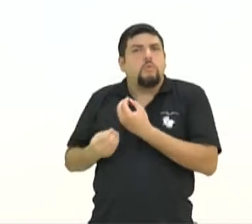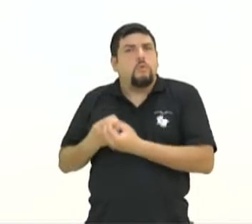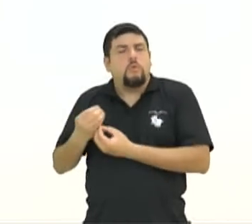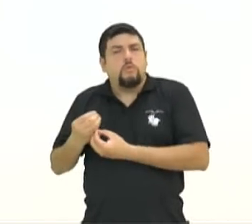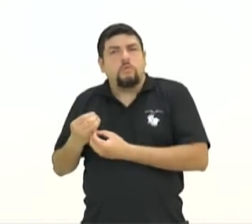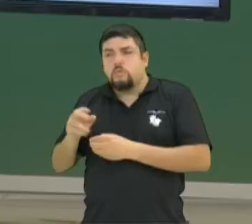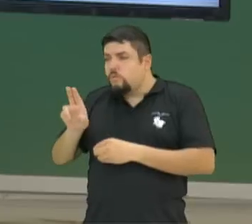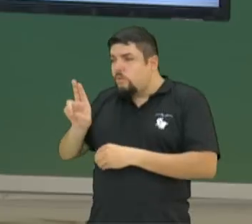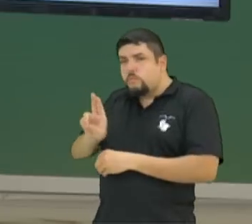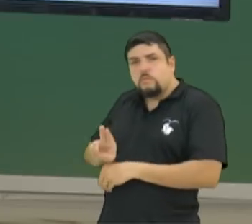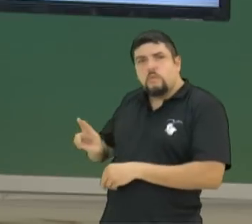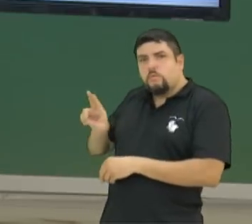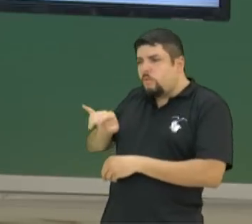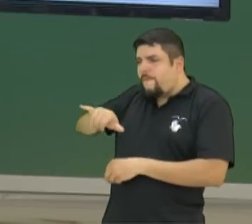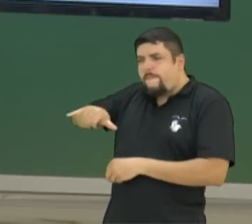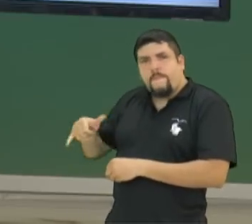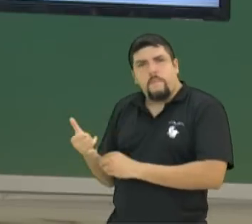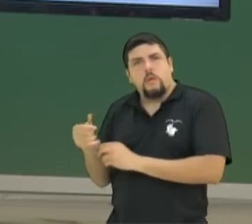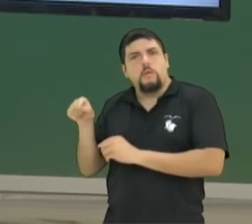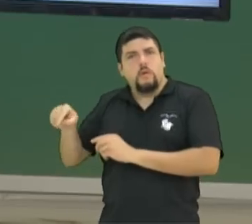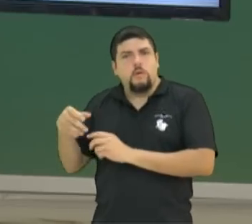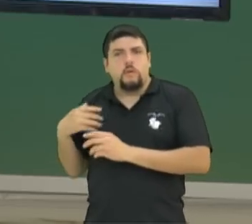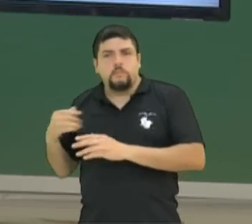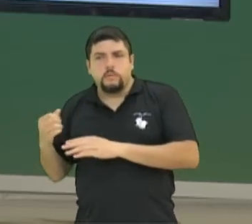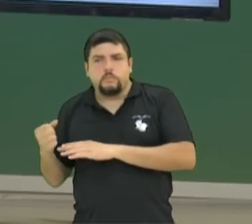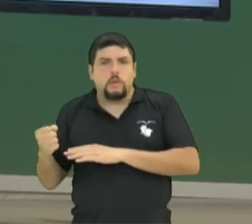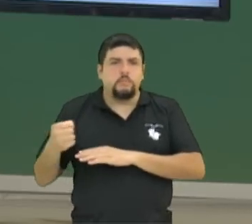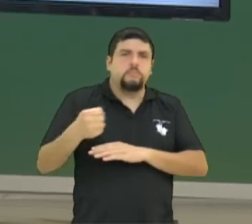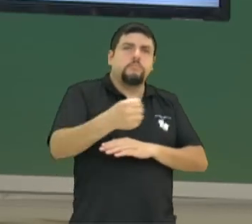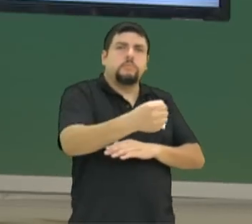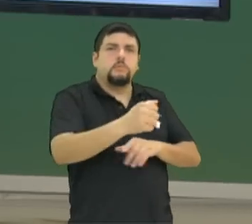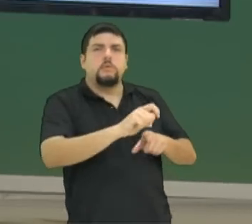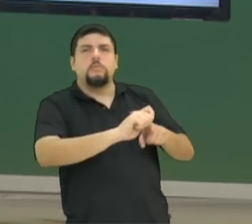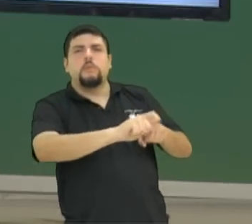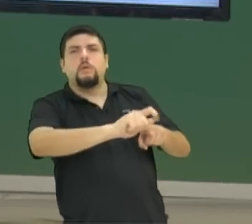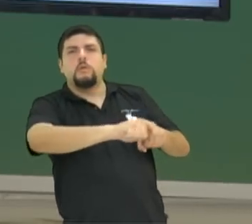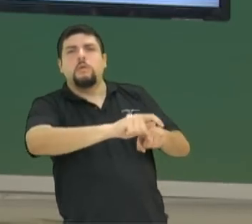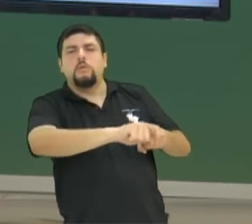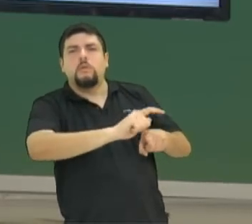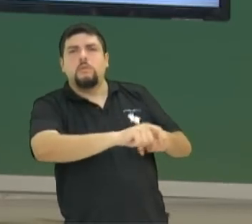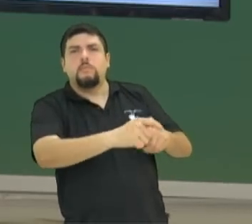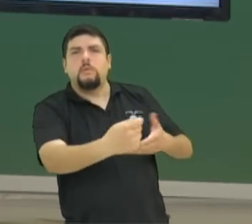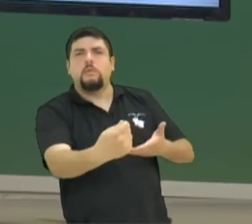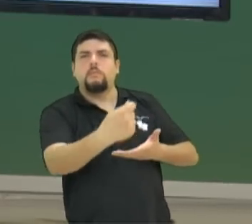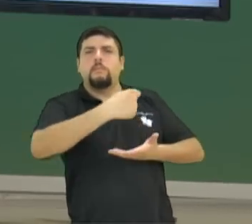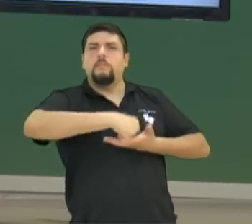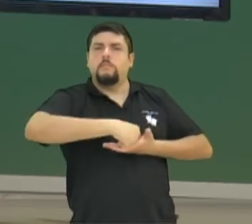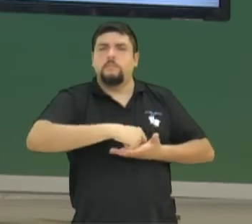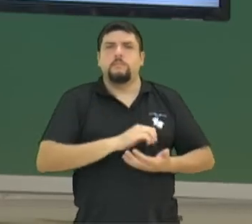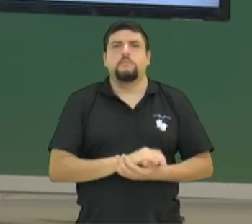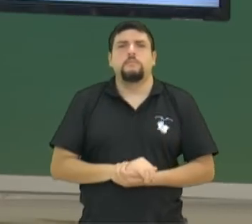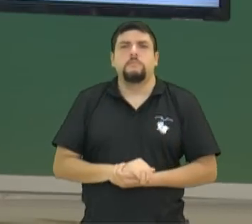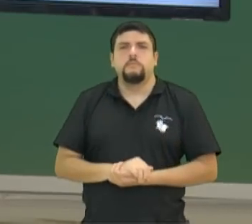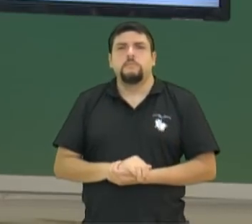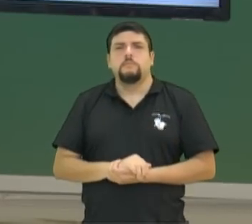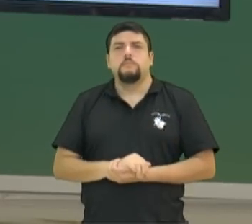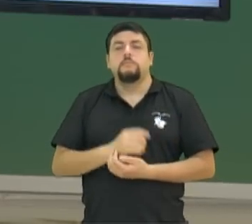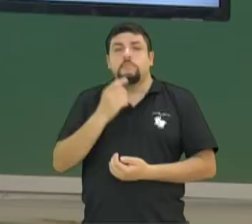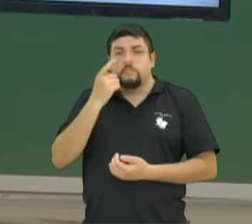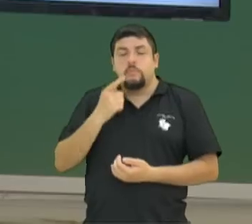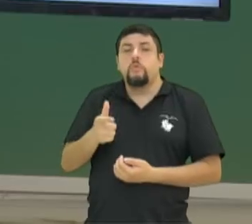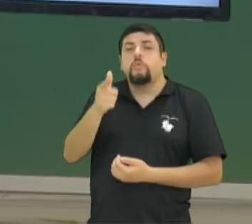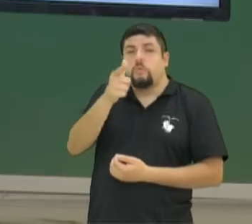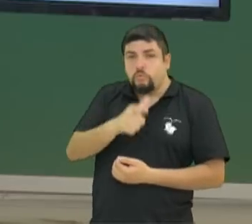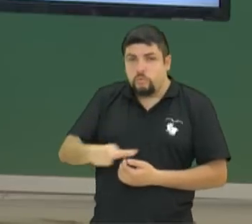mão de obra que poderia ser alugada pelo dono do escravo, né, que estava alugando o seu escravo. Trago aqui para vocês um